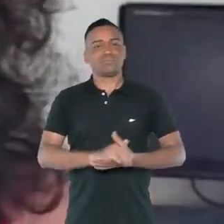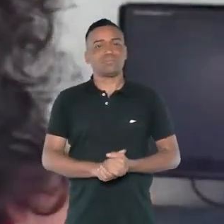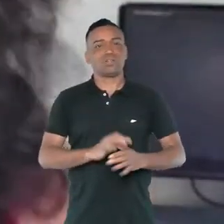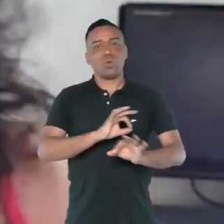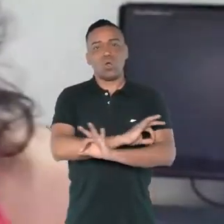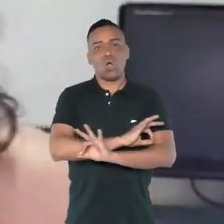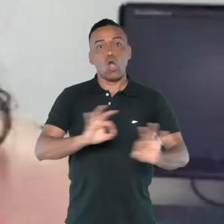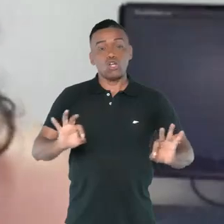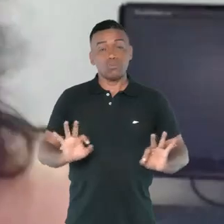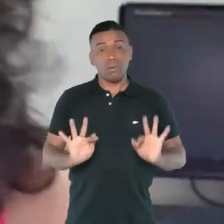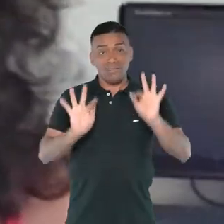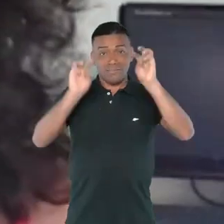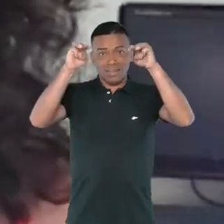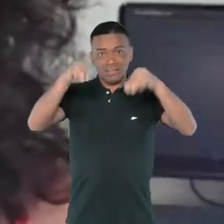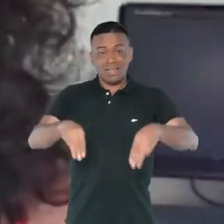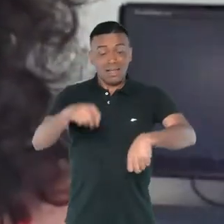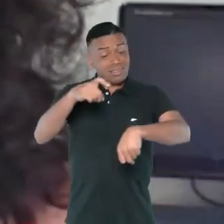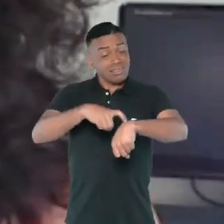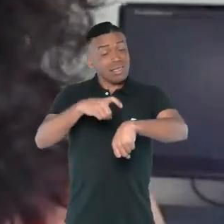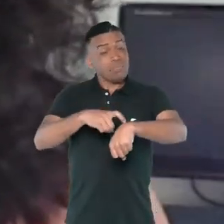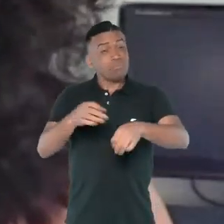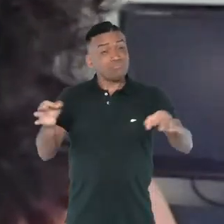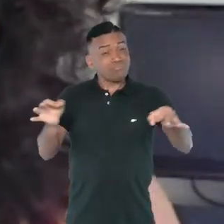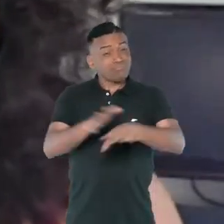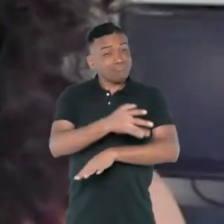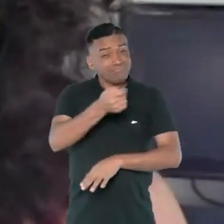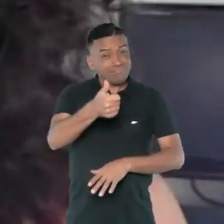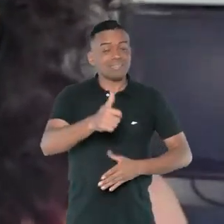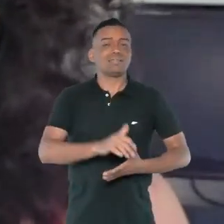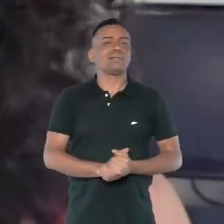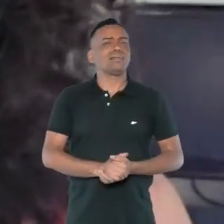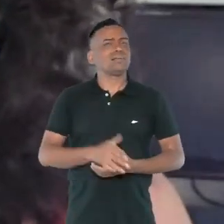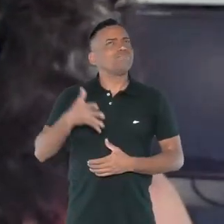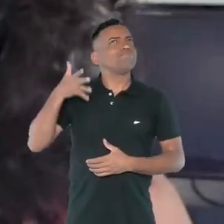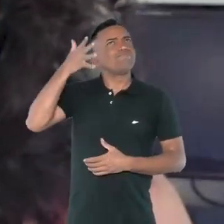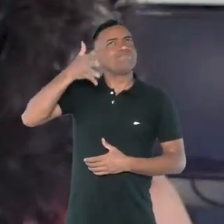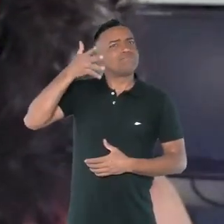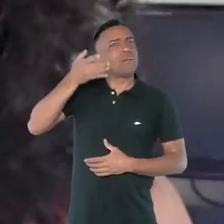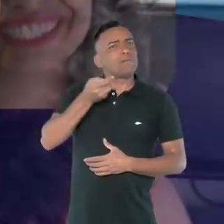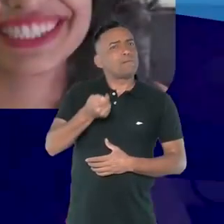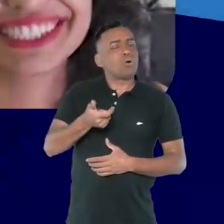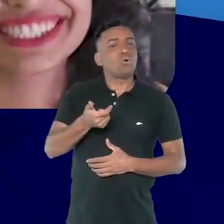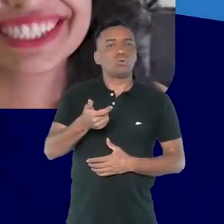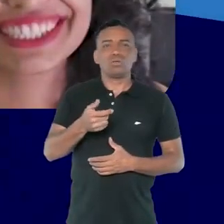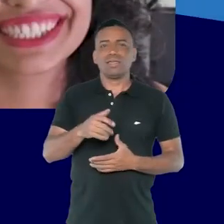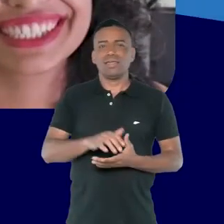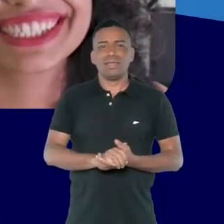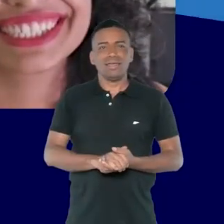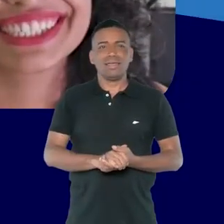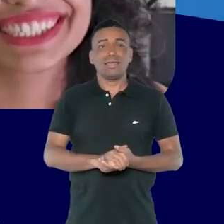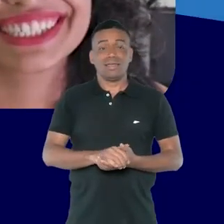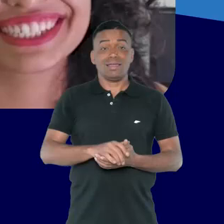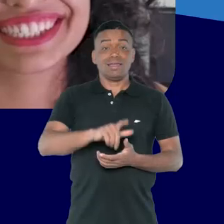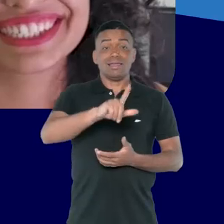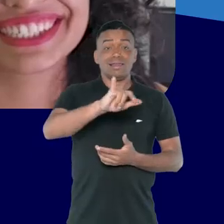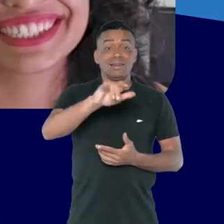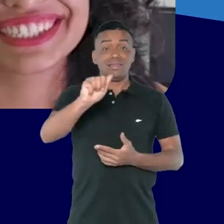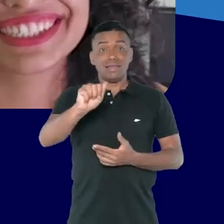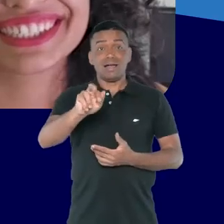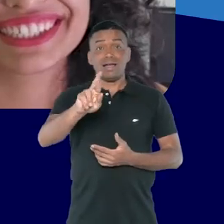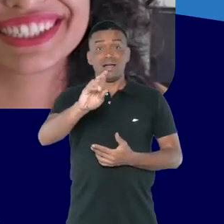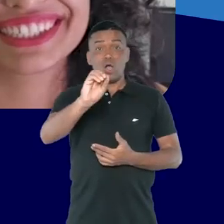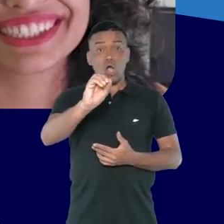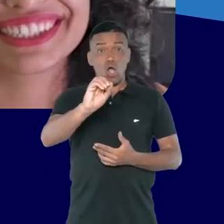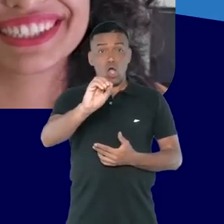desafios da educação, porque são muitos. Tá ótimo nosso papo. Para finalizar, que a gente está chegando no finalzinho, fala um pouquinho